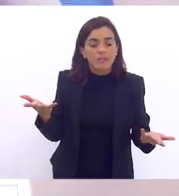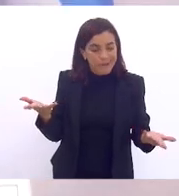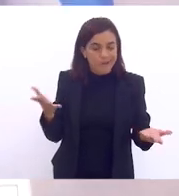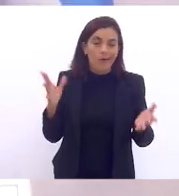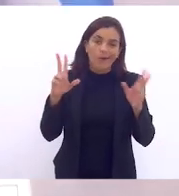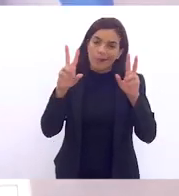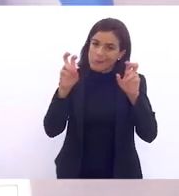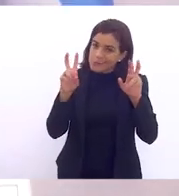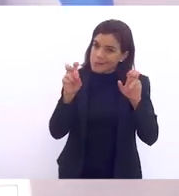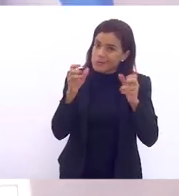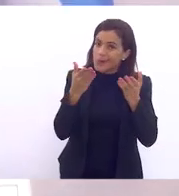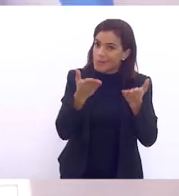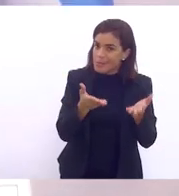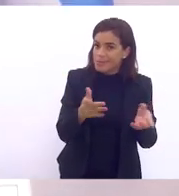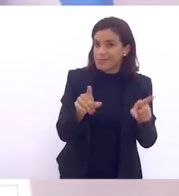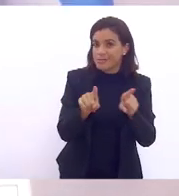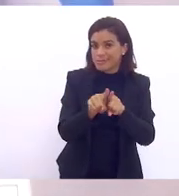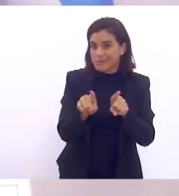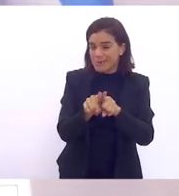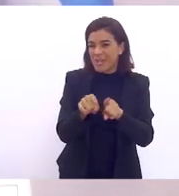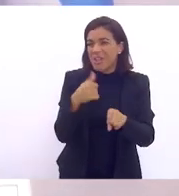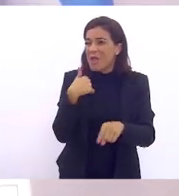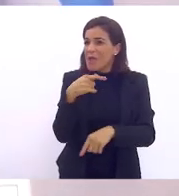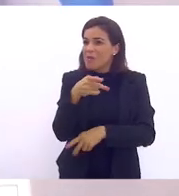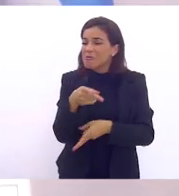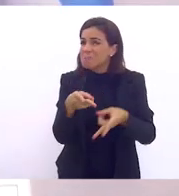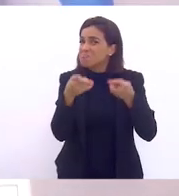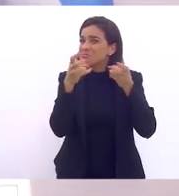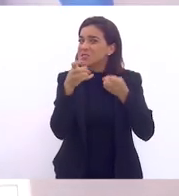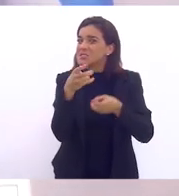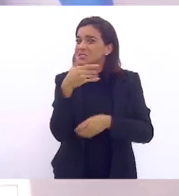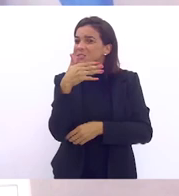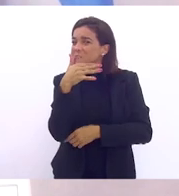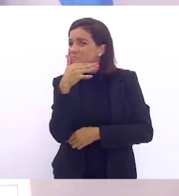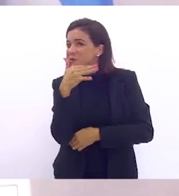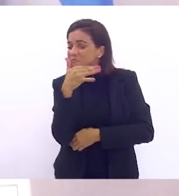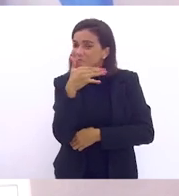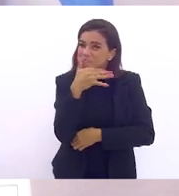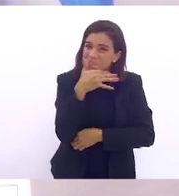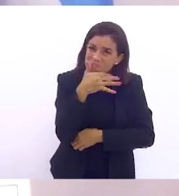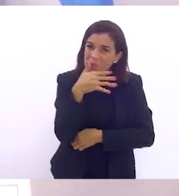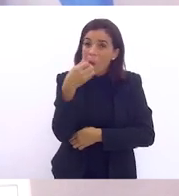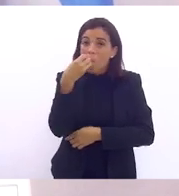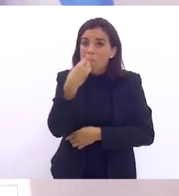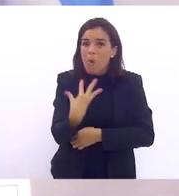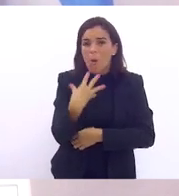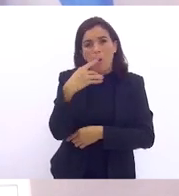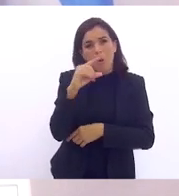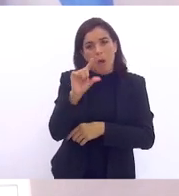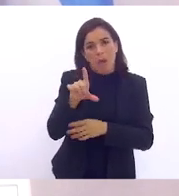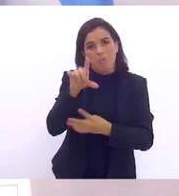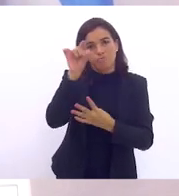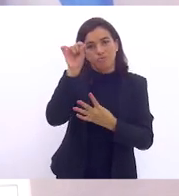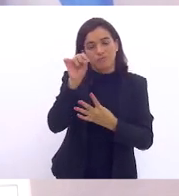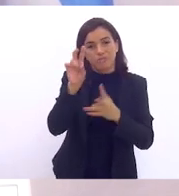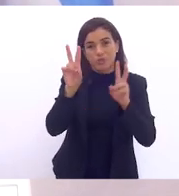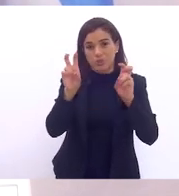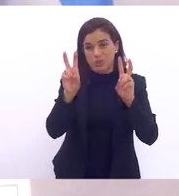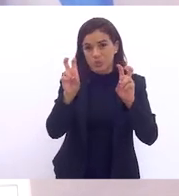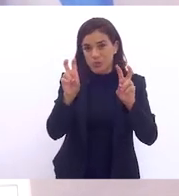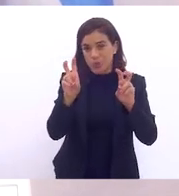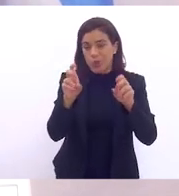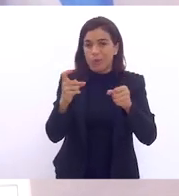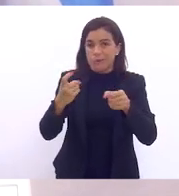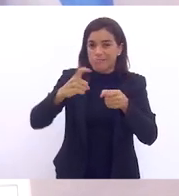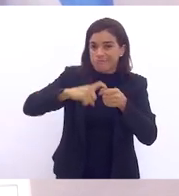relação a isso eu não tô achando muito razoável né a opção que a gente fala é com relação a esses